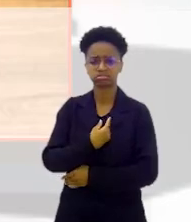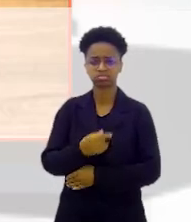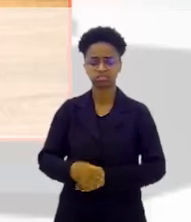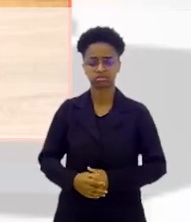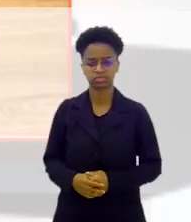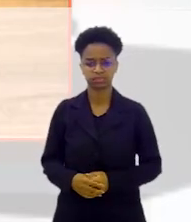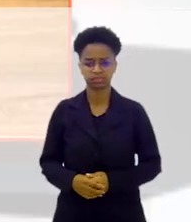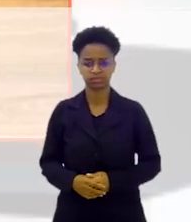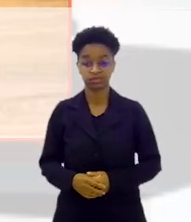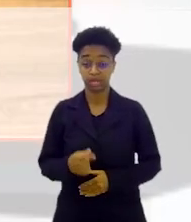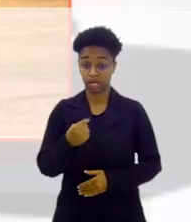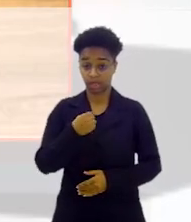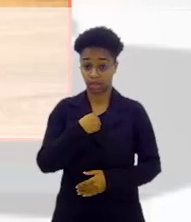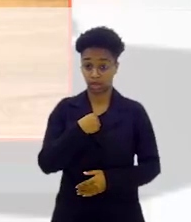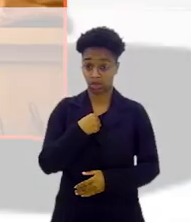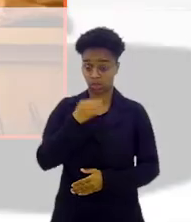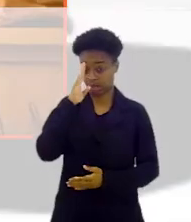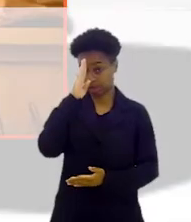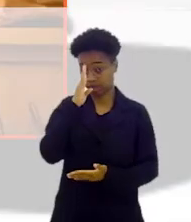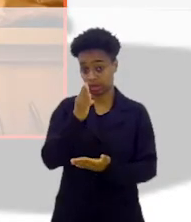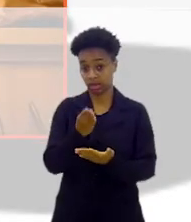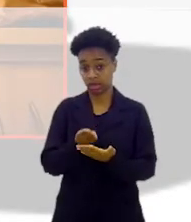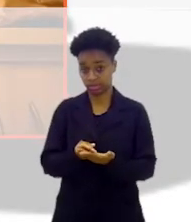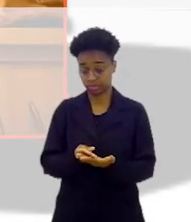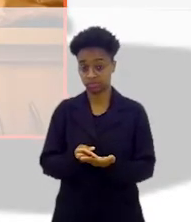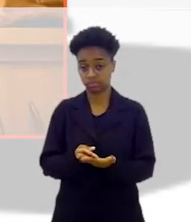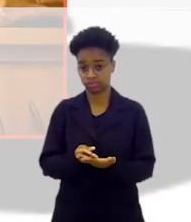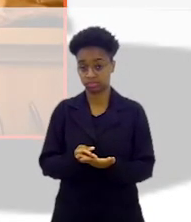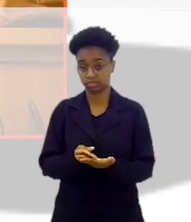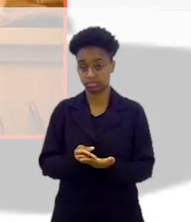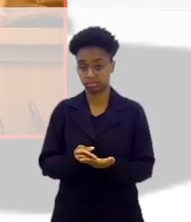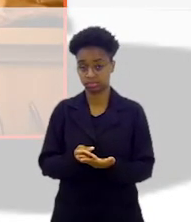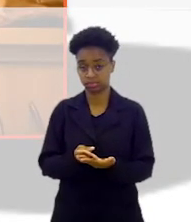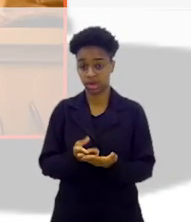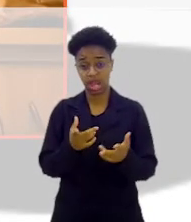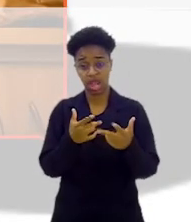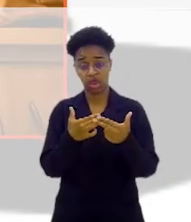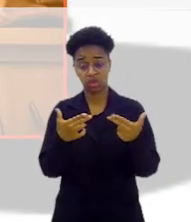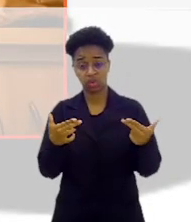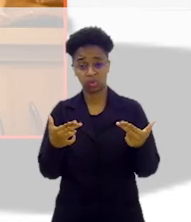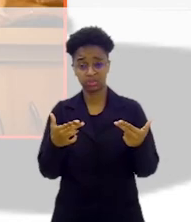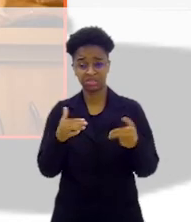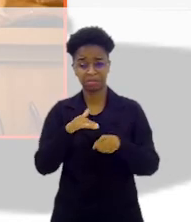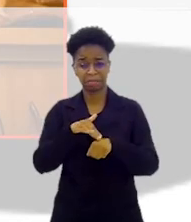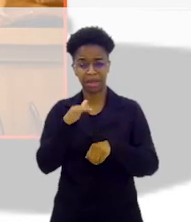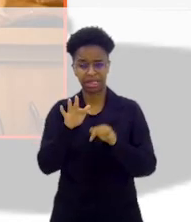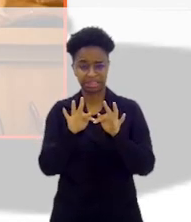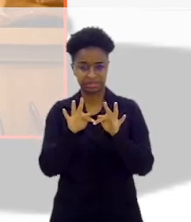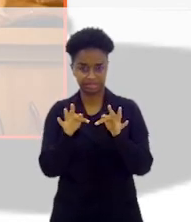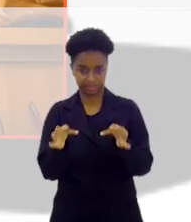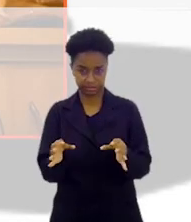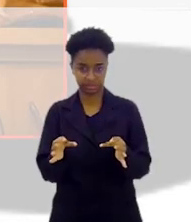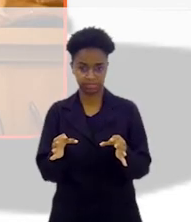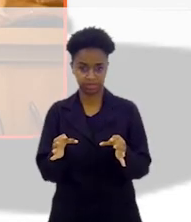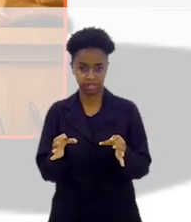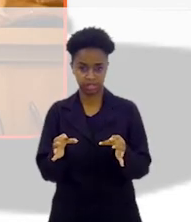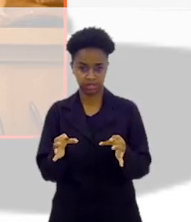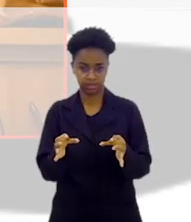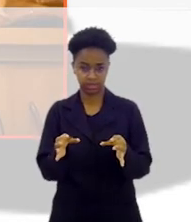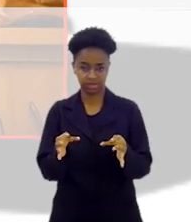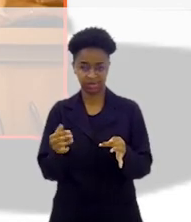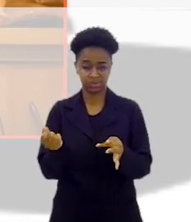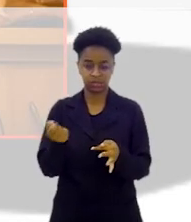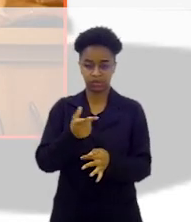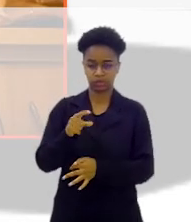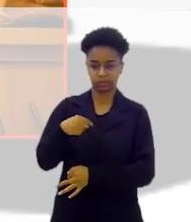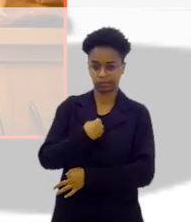lá? Eu acredito que as coisas são mais simples